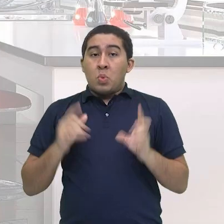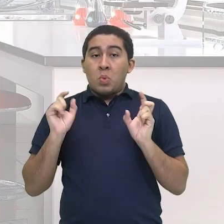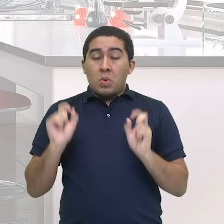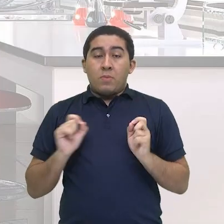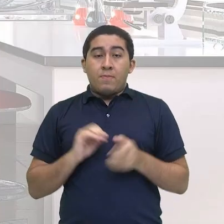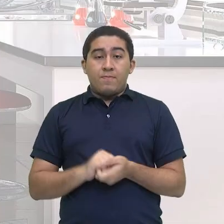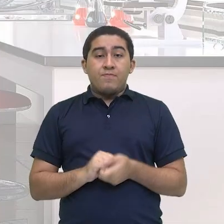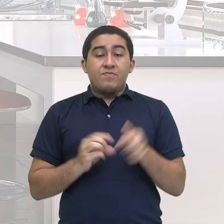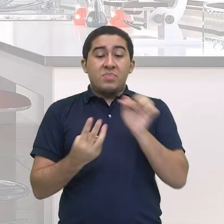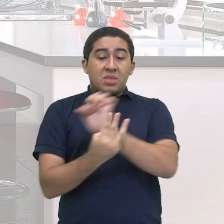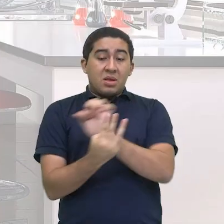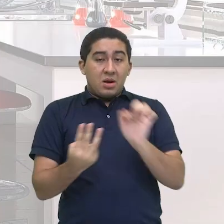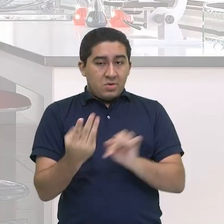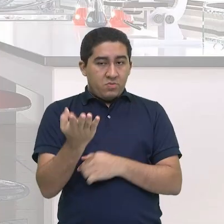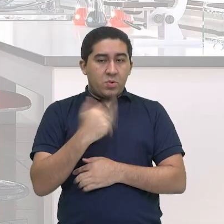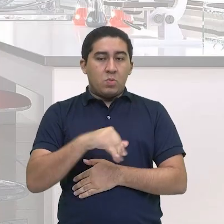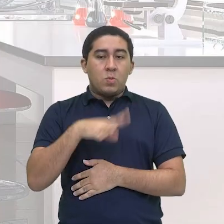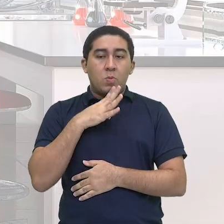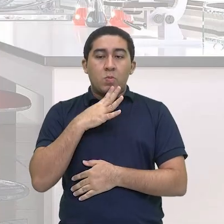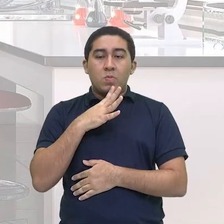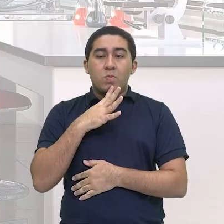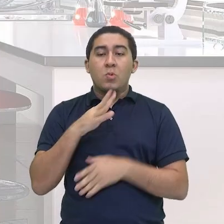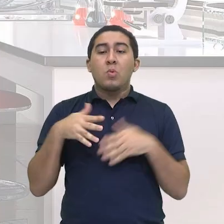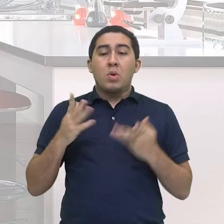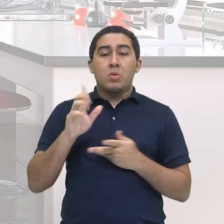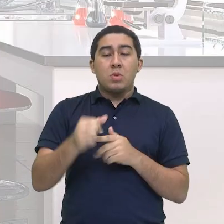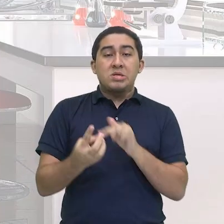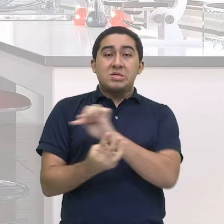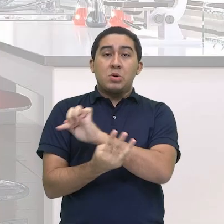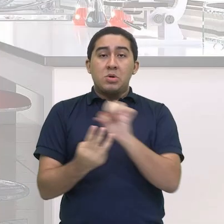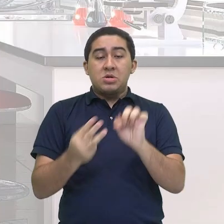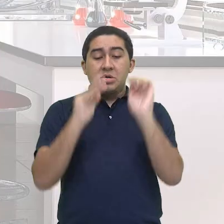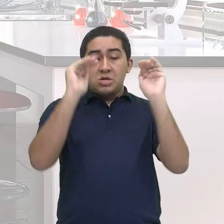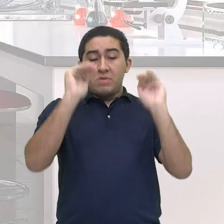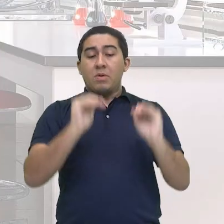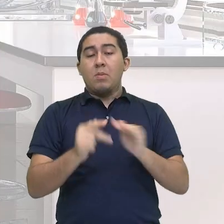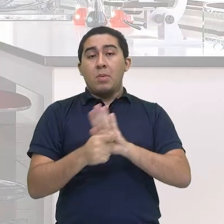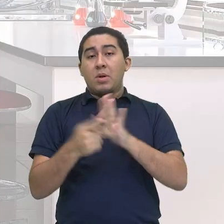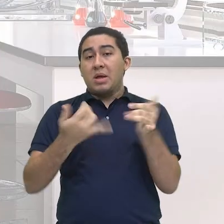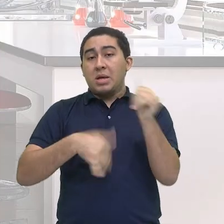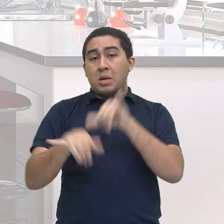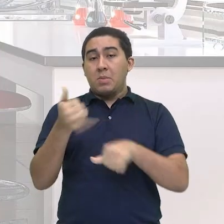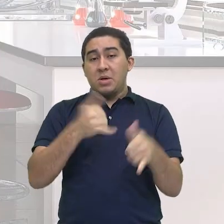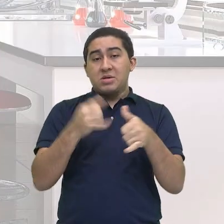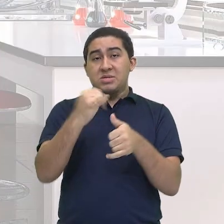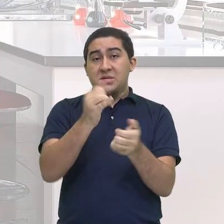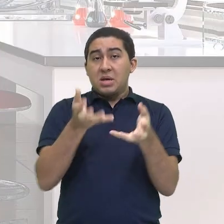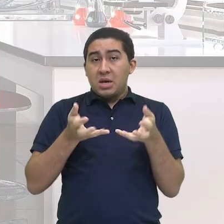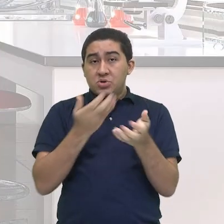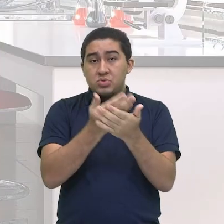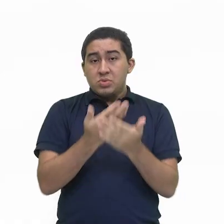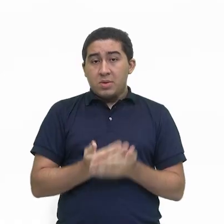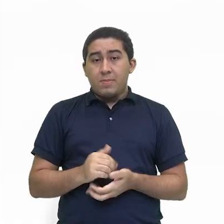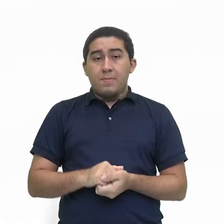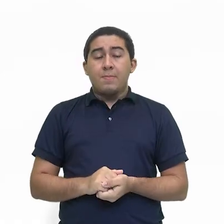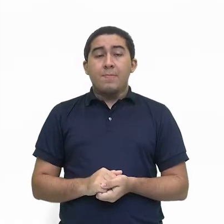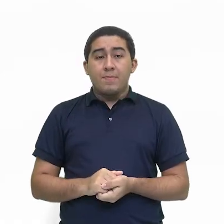em 3 níveis. Vamos conhecer quais são esses níveis, né, da química, quando ela quer estudar aquela